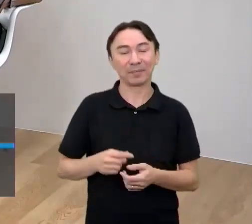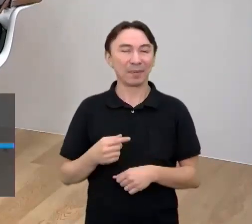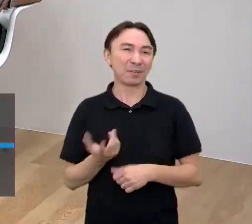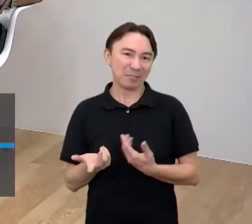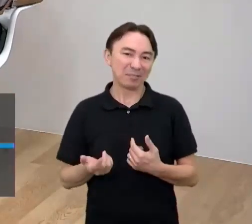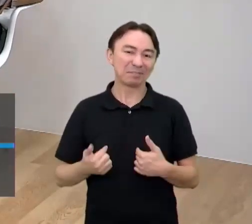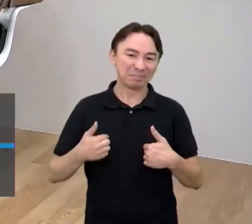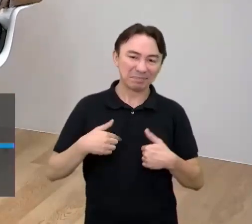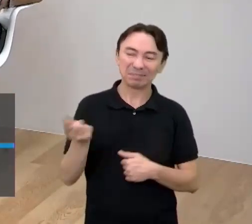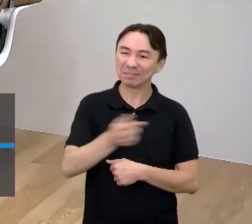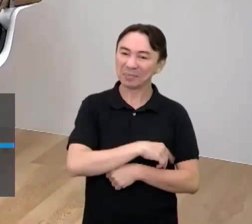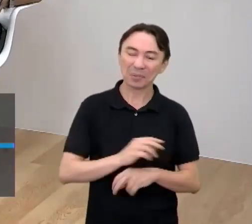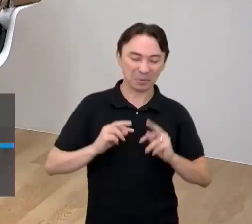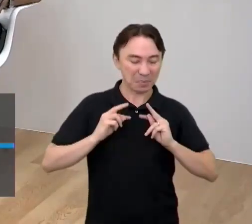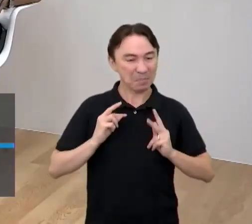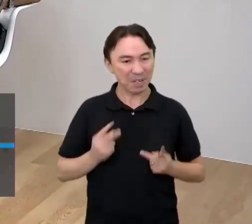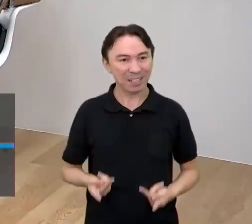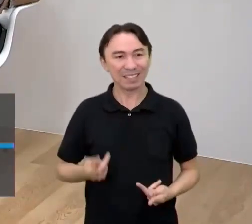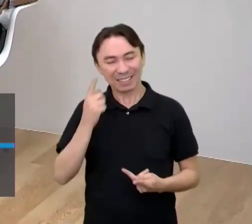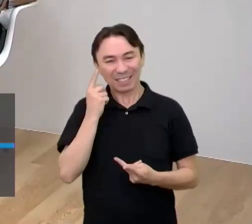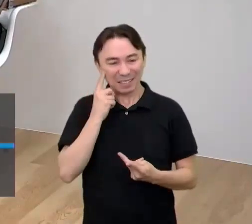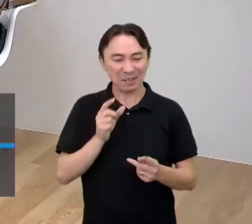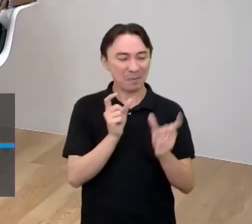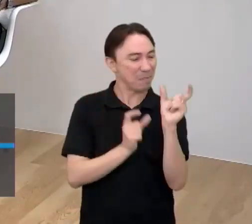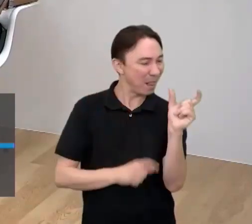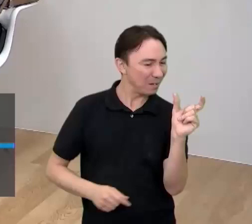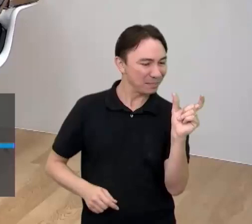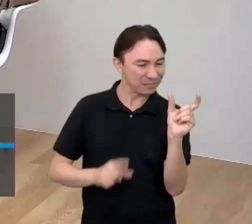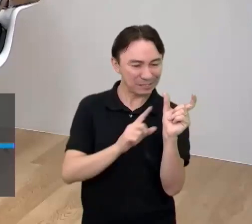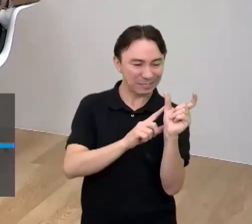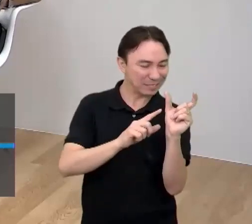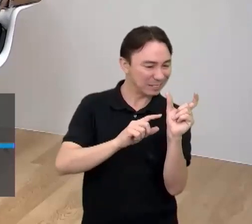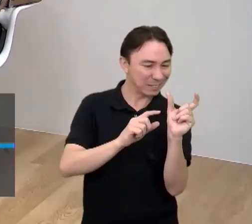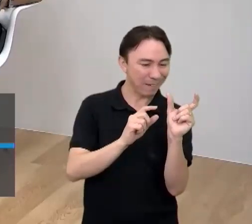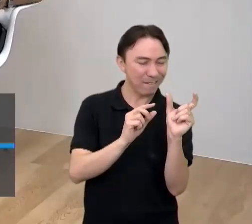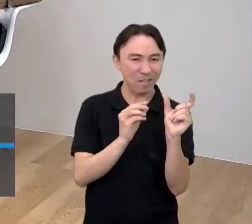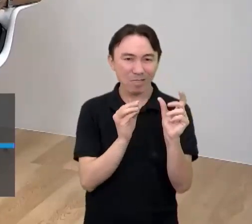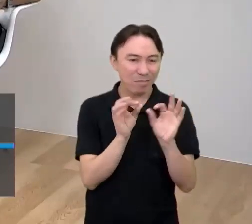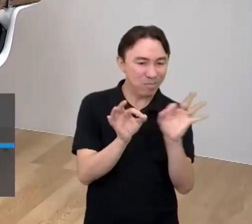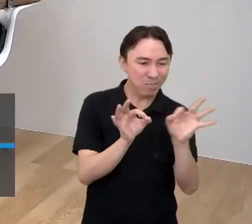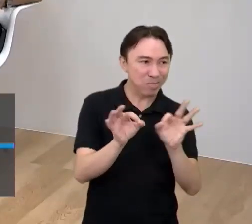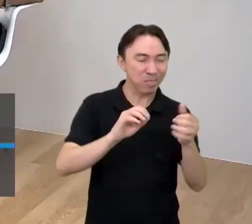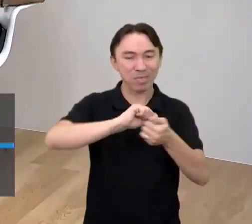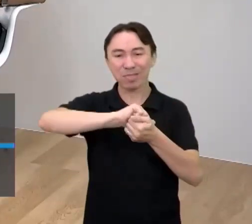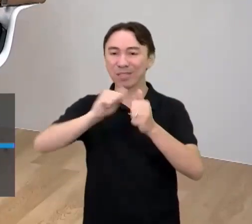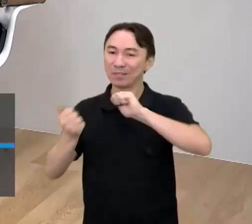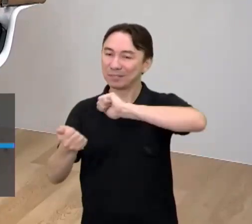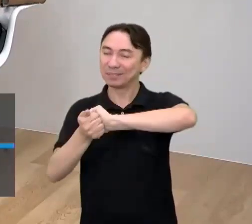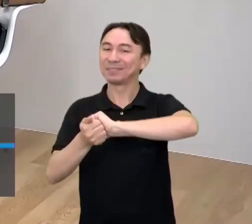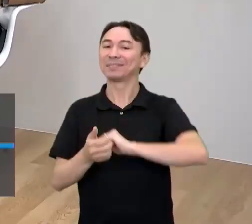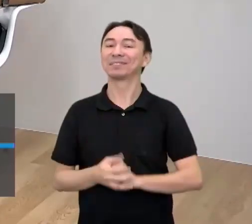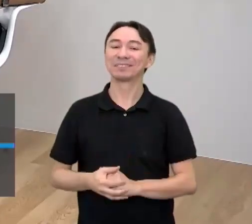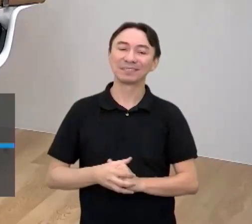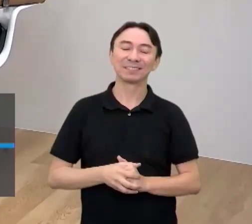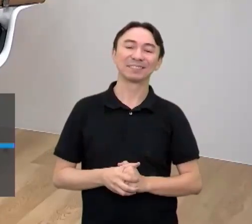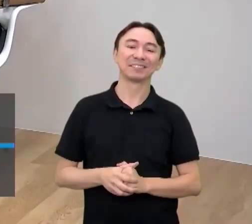humana de ressignificar as palavras e dar aquele... Vamos ajeitar Aquele esse jeitão termo aqui. brasileiro. Isso. Muito bem. É bem legal